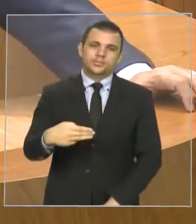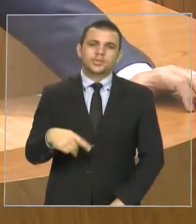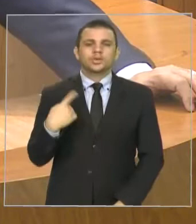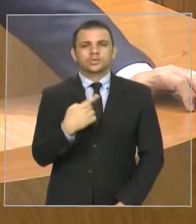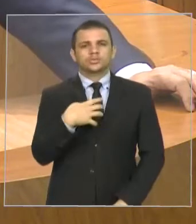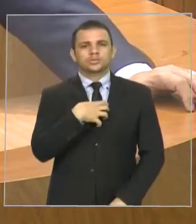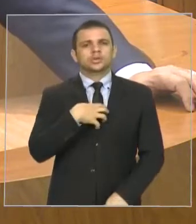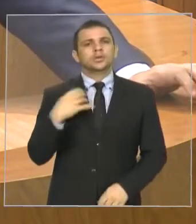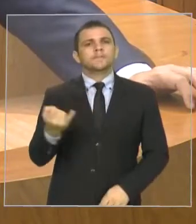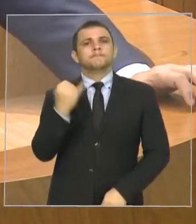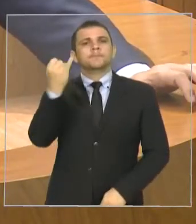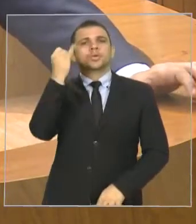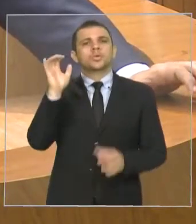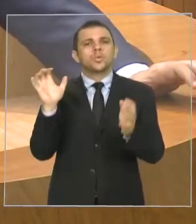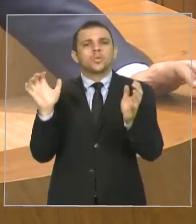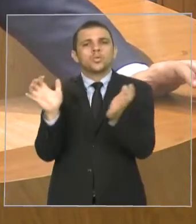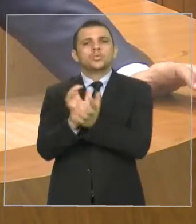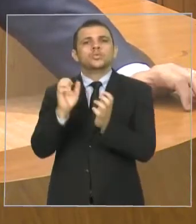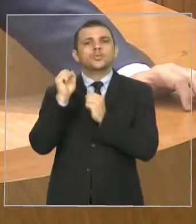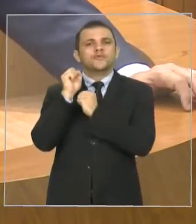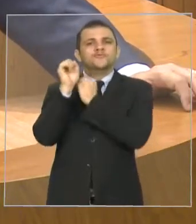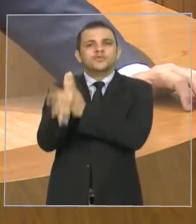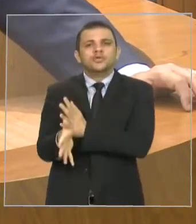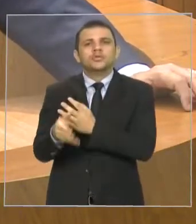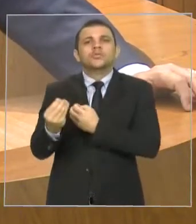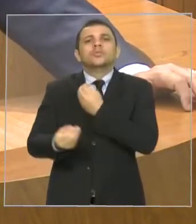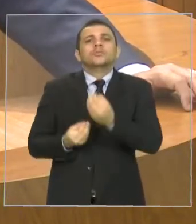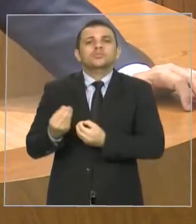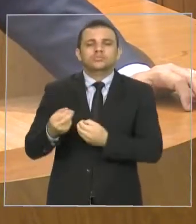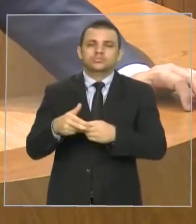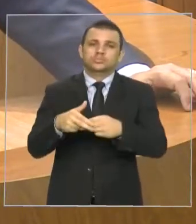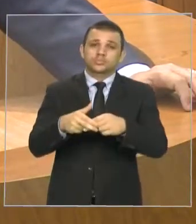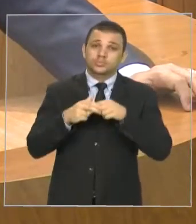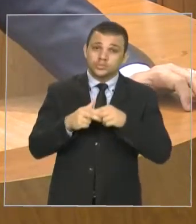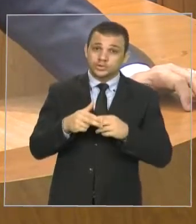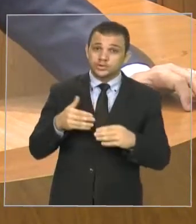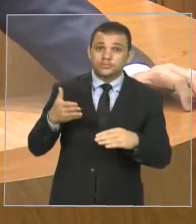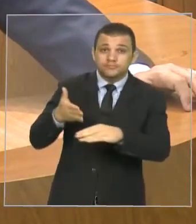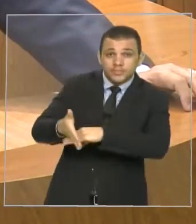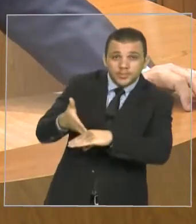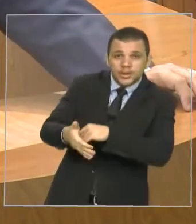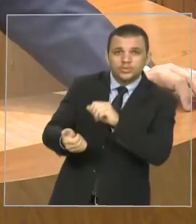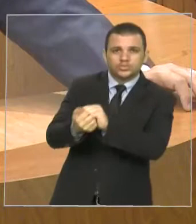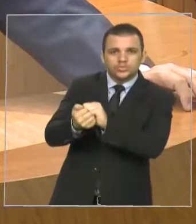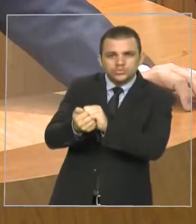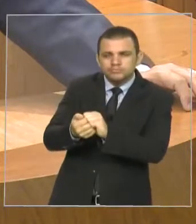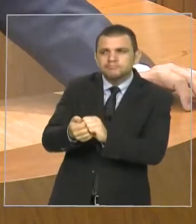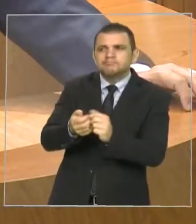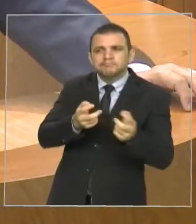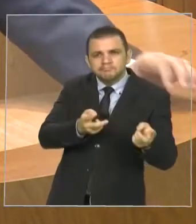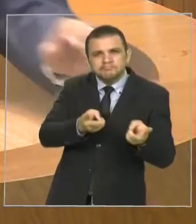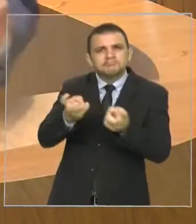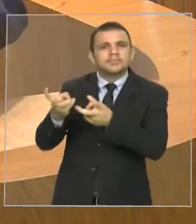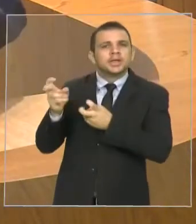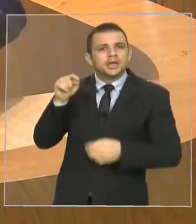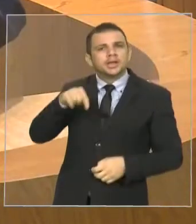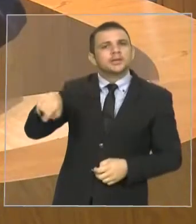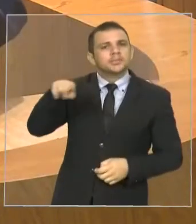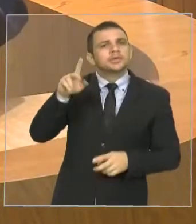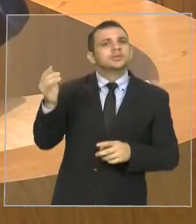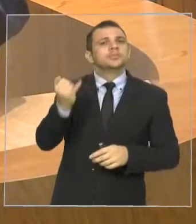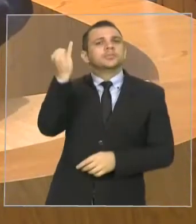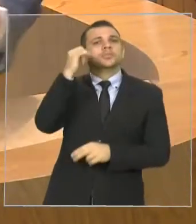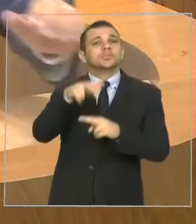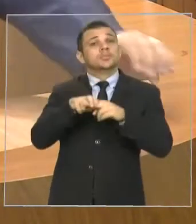folclóricos quando participa quando a gente está lá dentro junto com esses blocos a gente vê distante da população